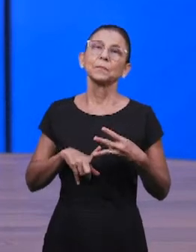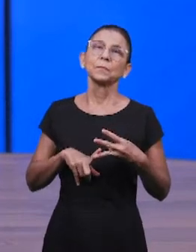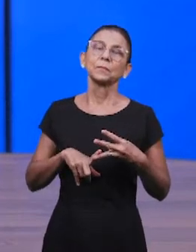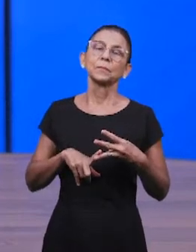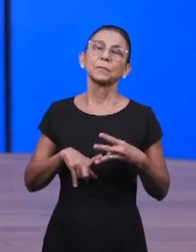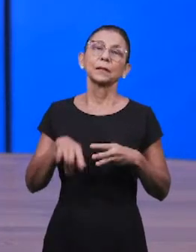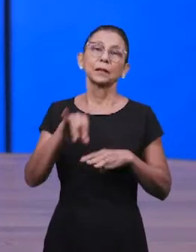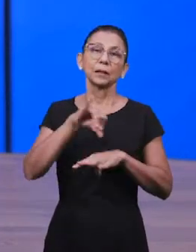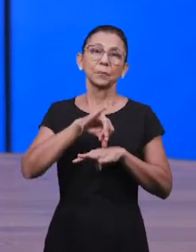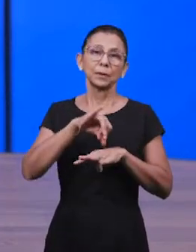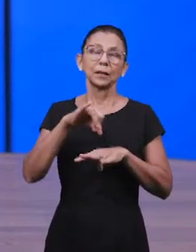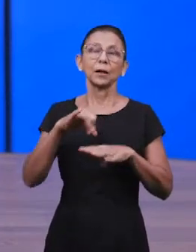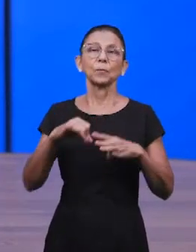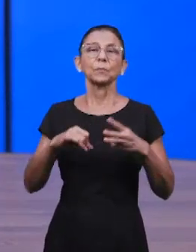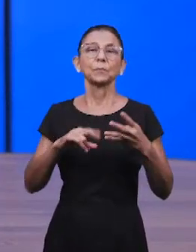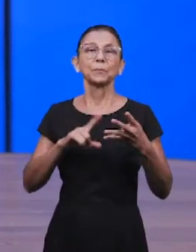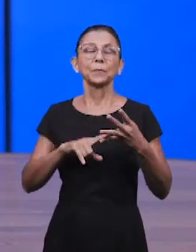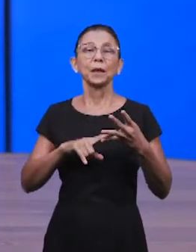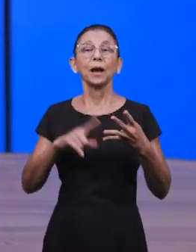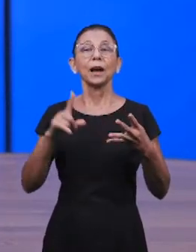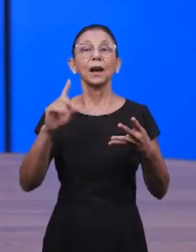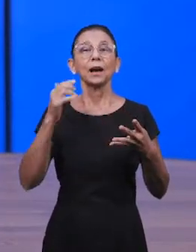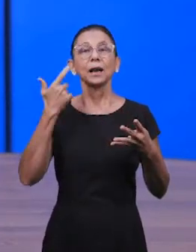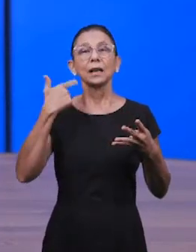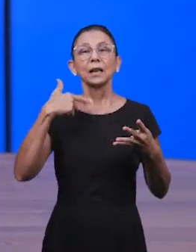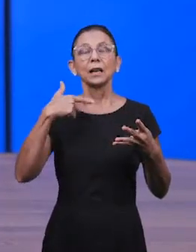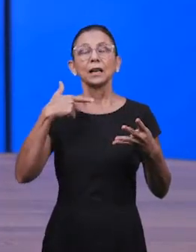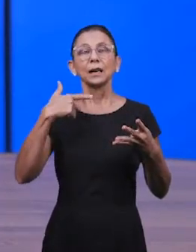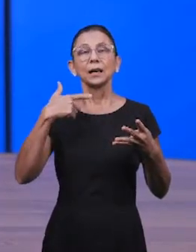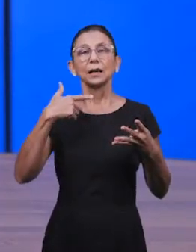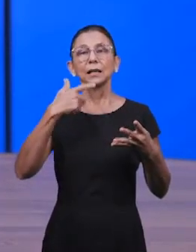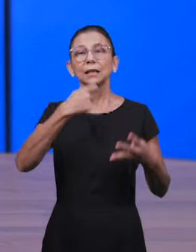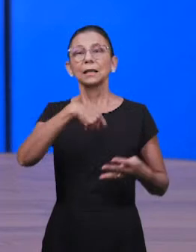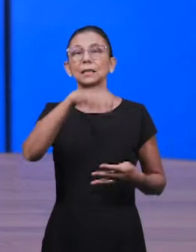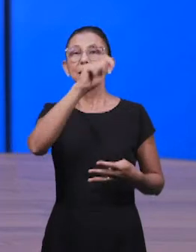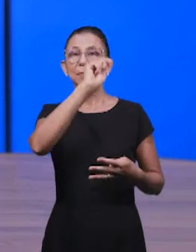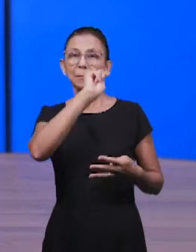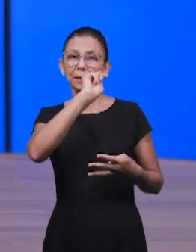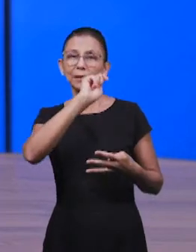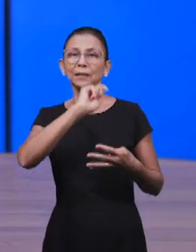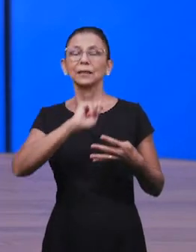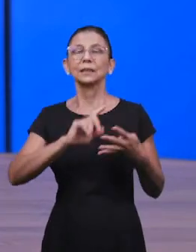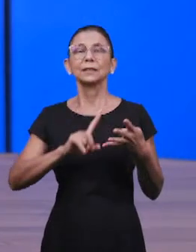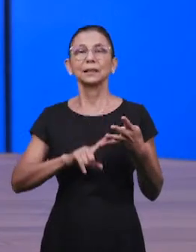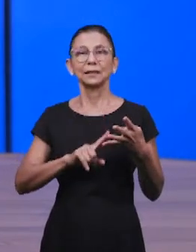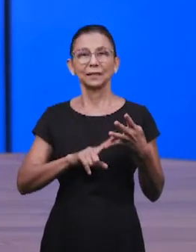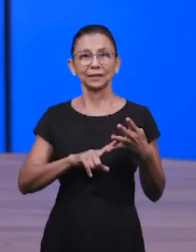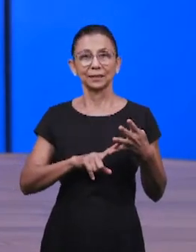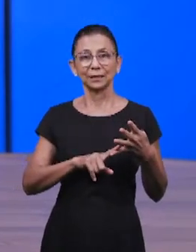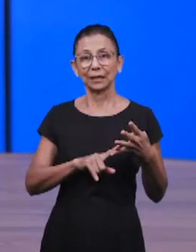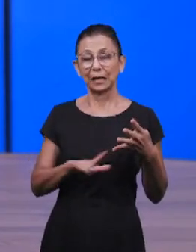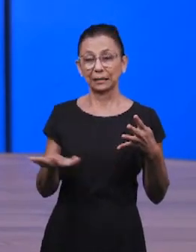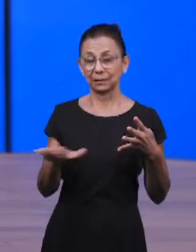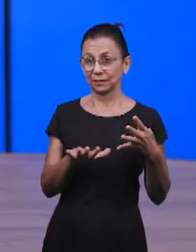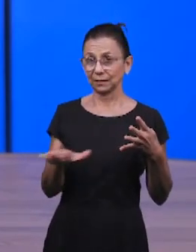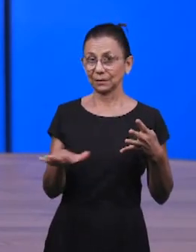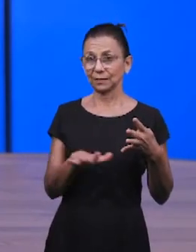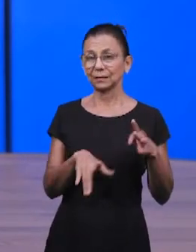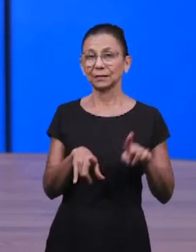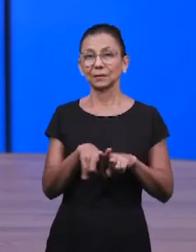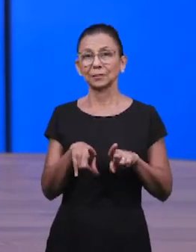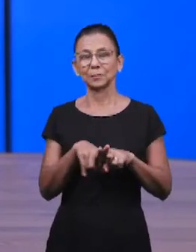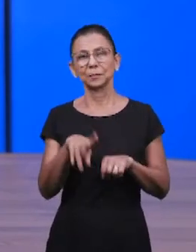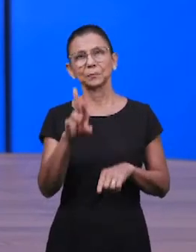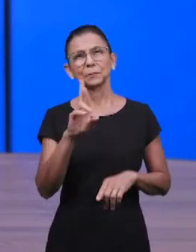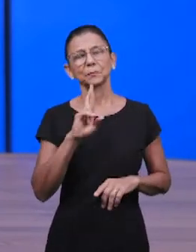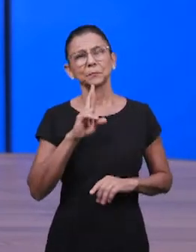Paulo. Depois vamos lá para a Espanha, vamos ver lá o Isaac Paulo Coelho, né, da classe de criança também. Ele vai